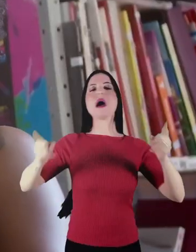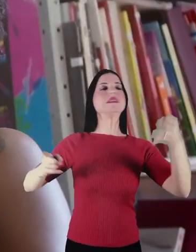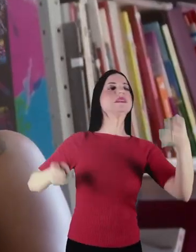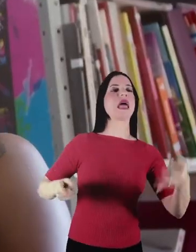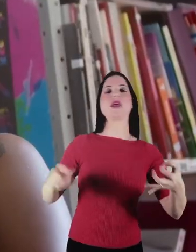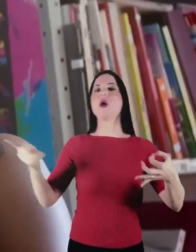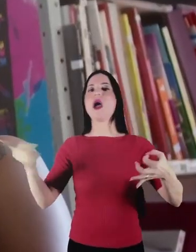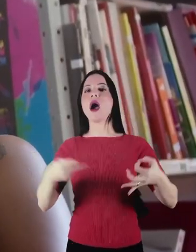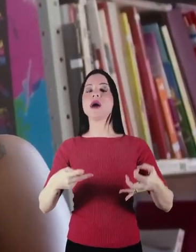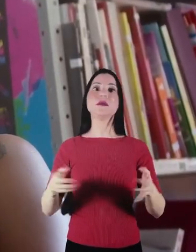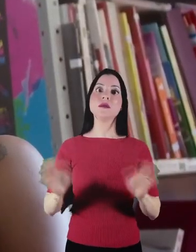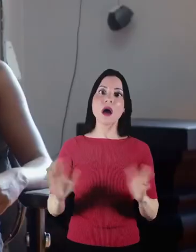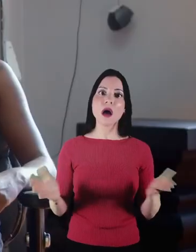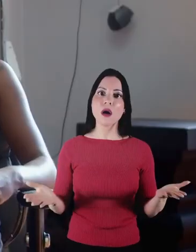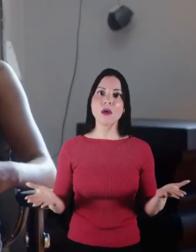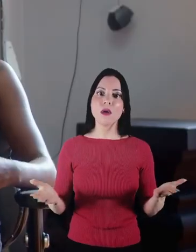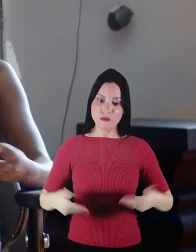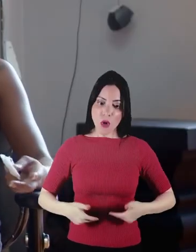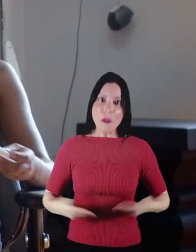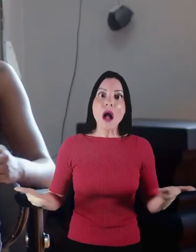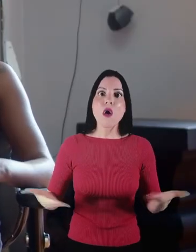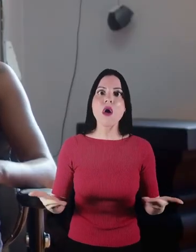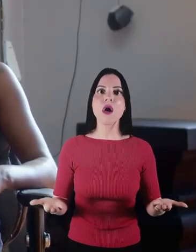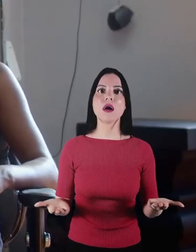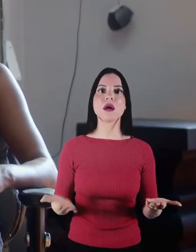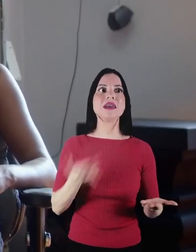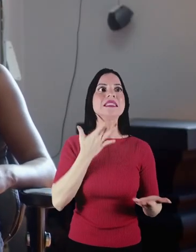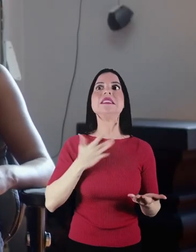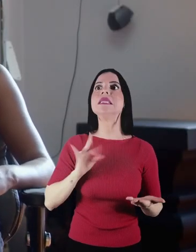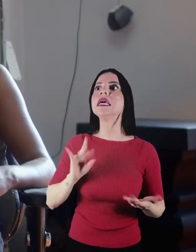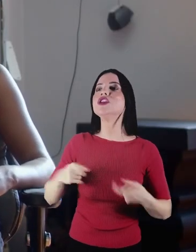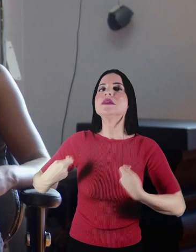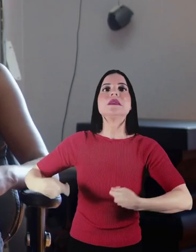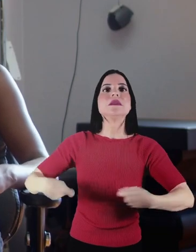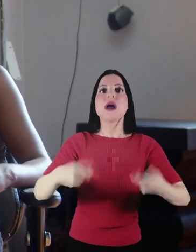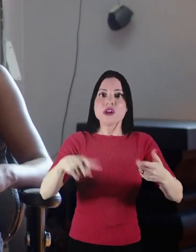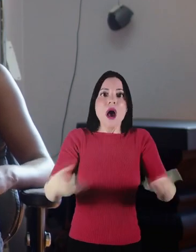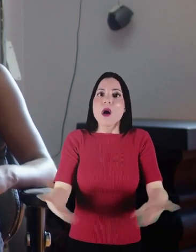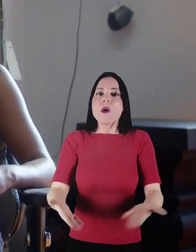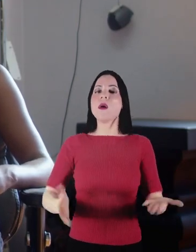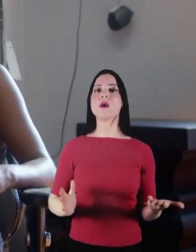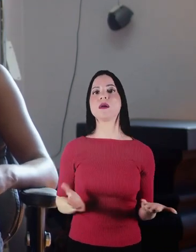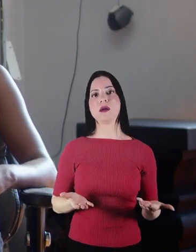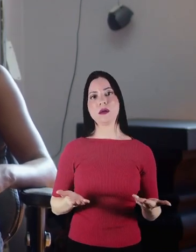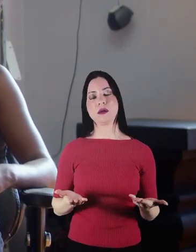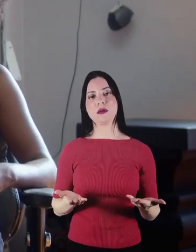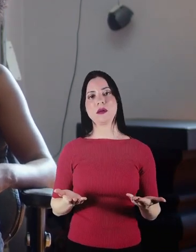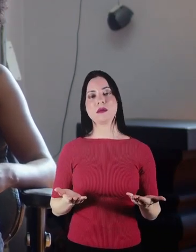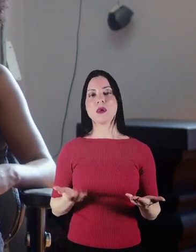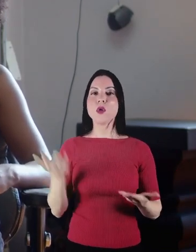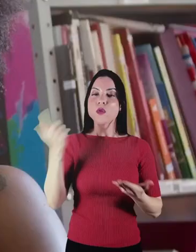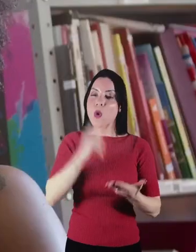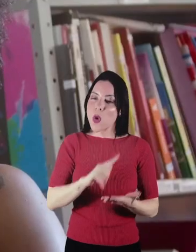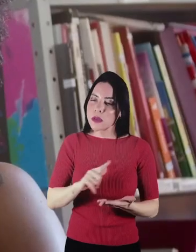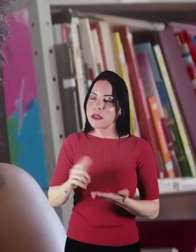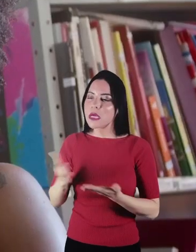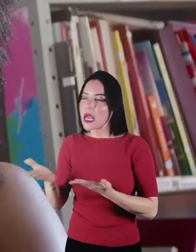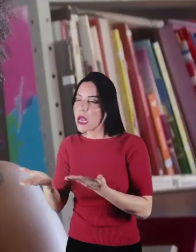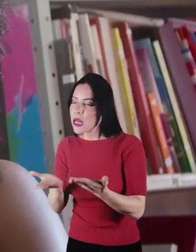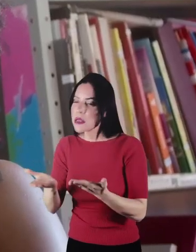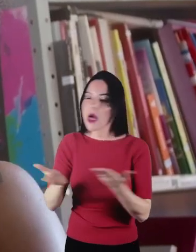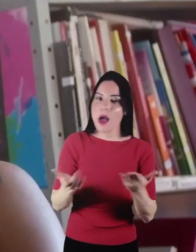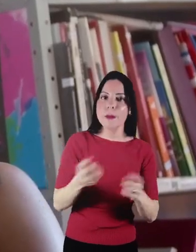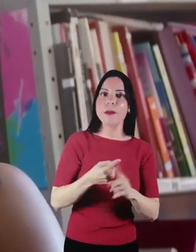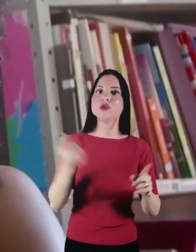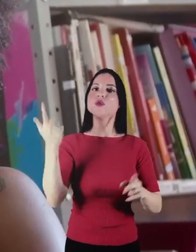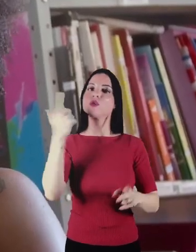agora, a fome vem agora, a sede é agora. Cuidar disso, mas ao mesmo tempo fazendo um